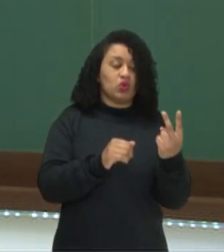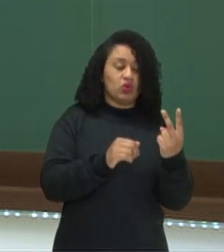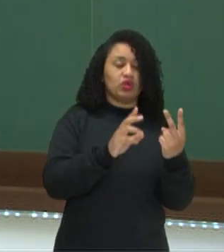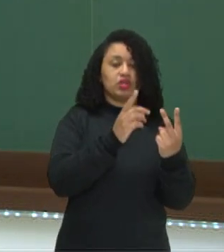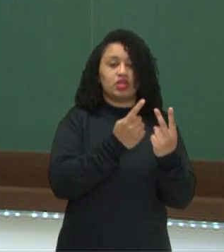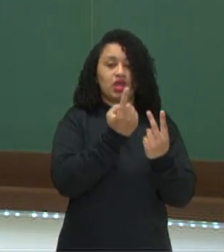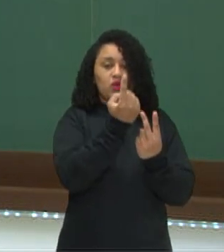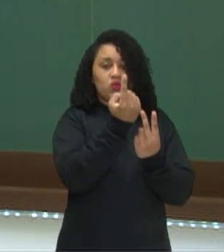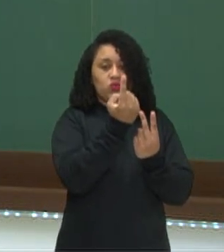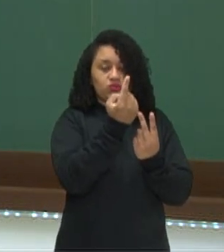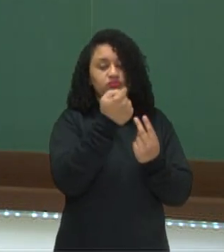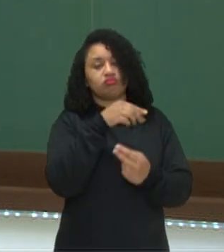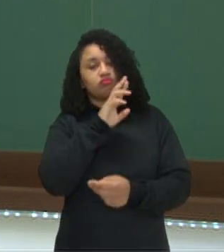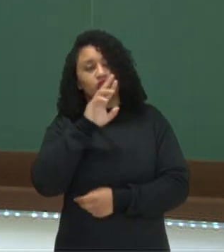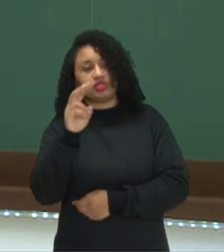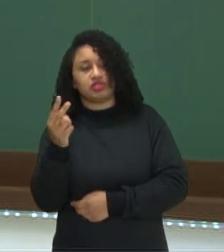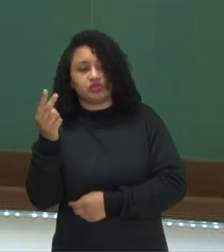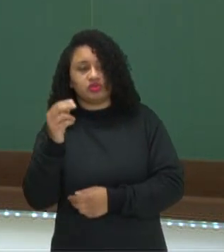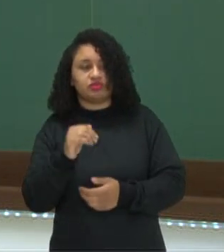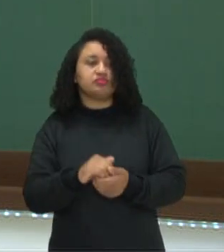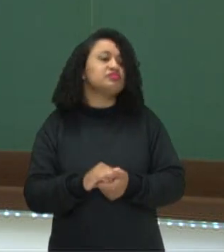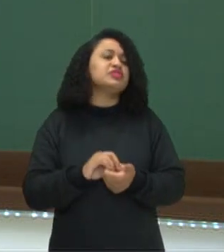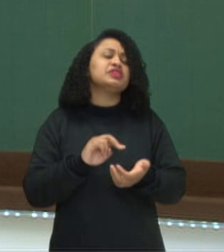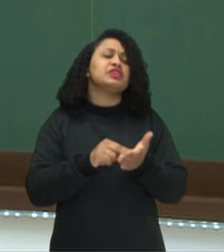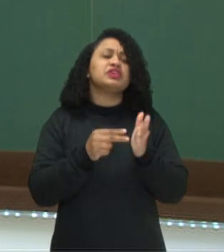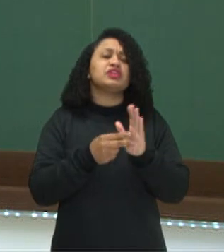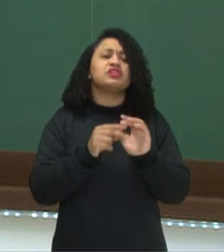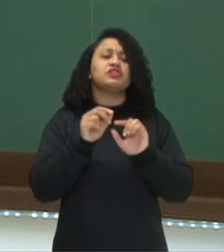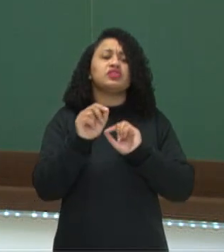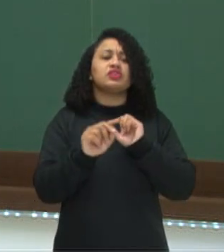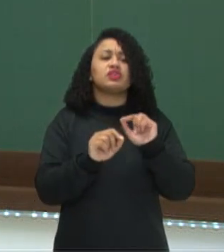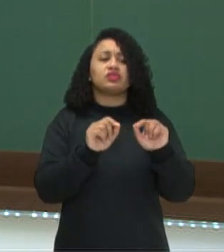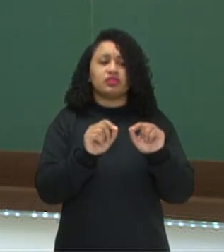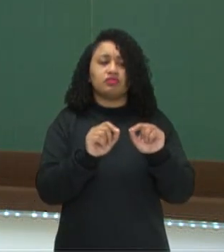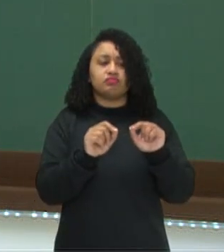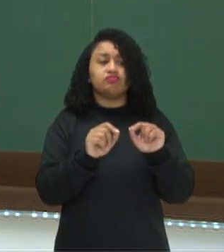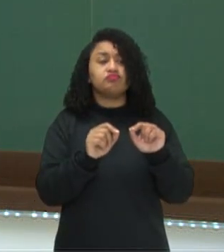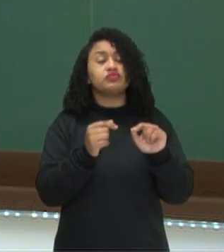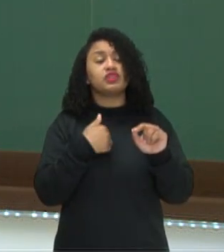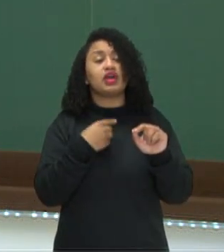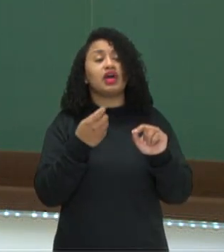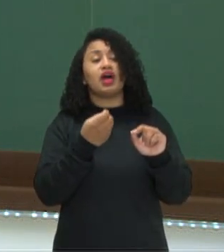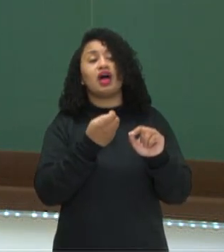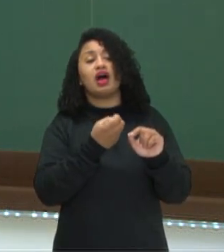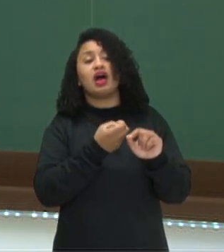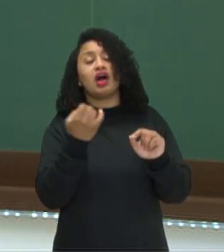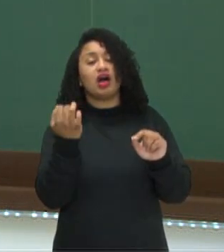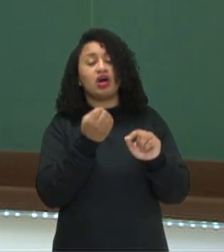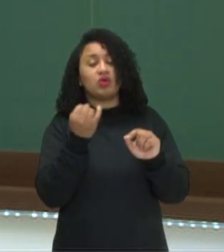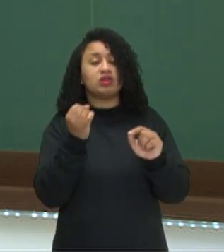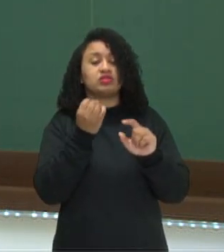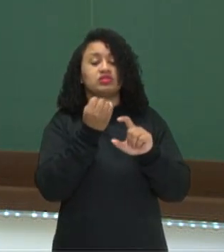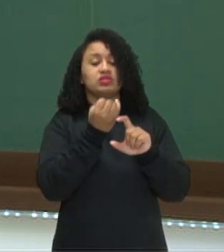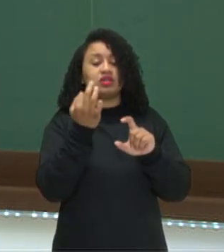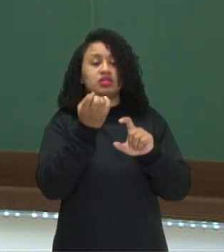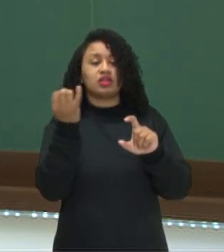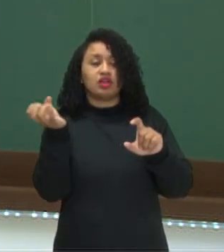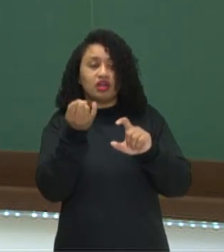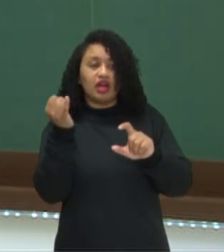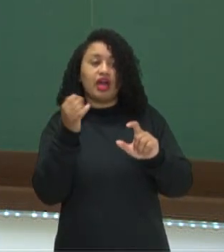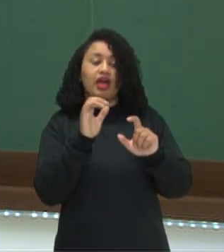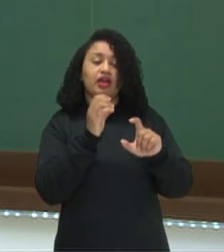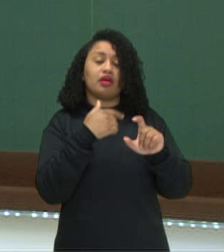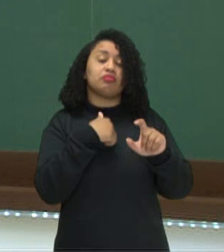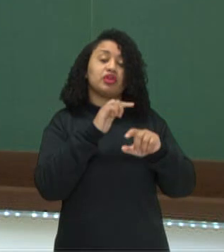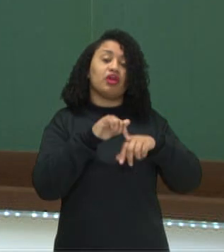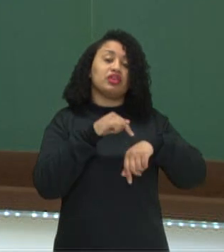1, 2. O que está sendo isso, pessoal? A quantidade, né, o aumento em função